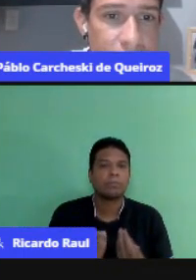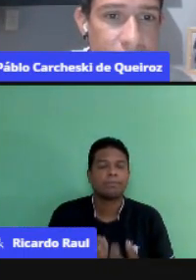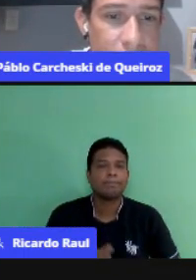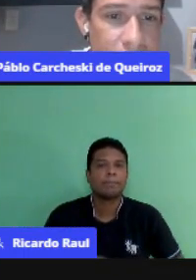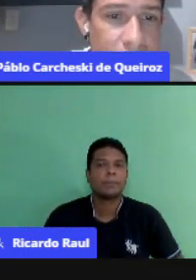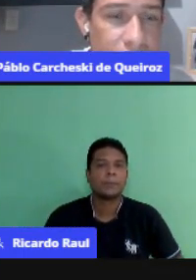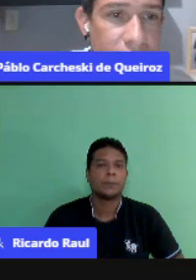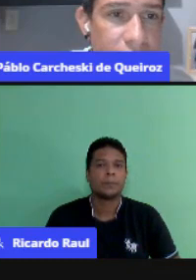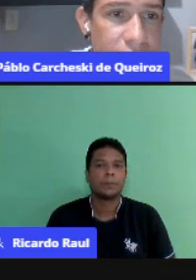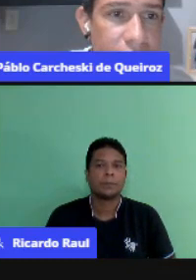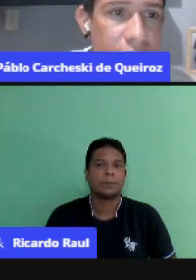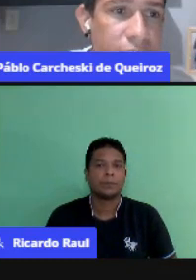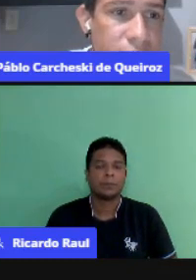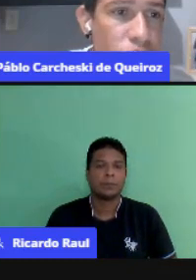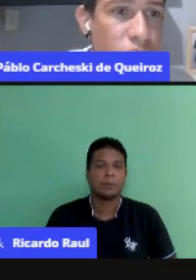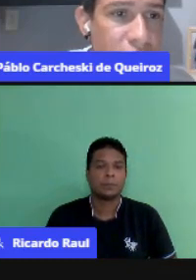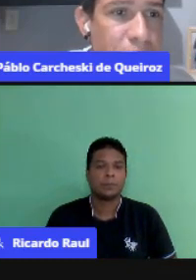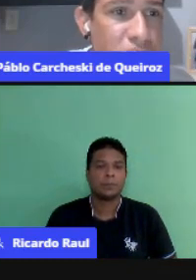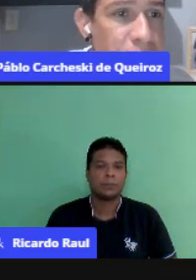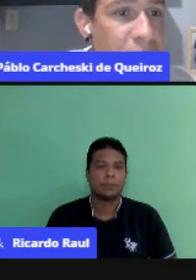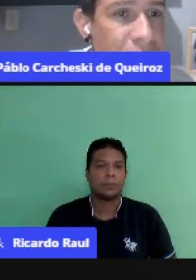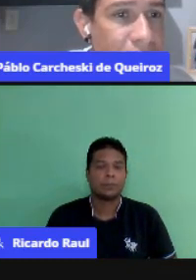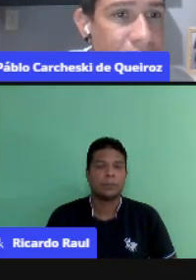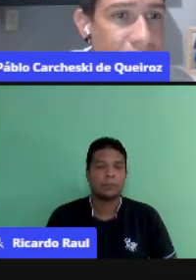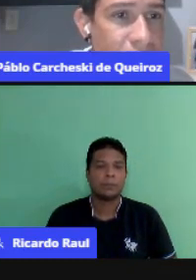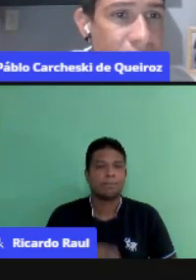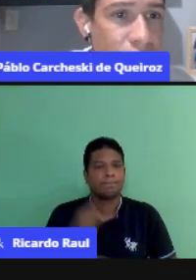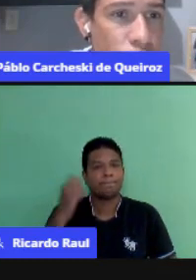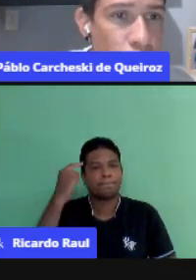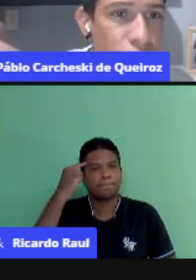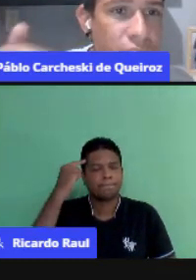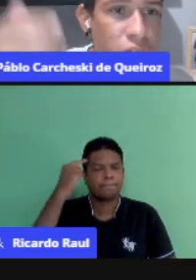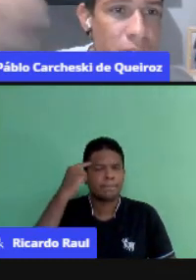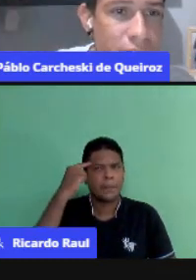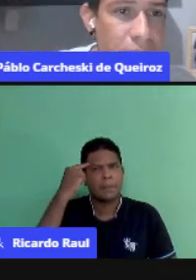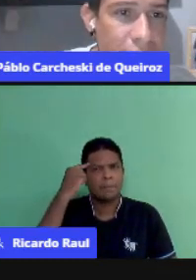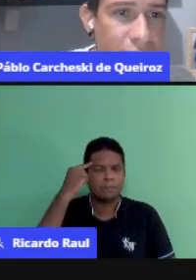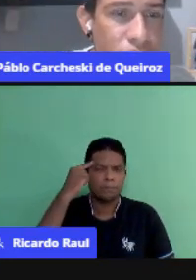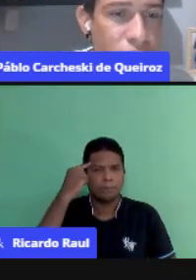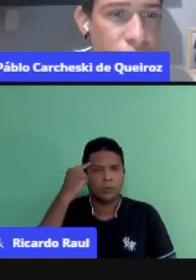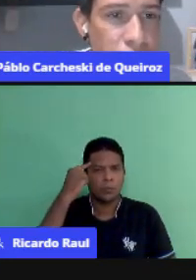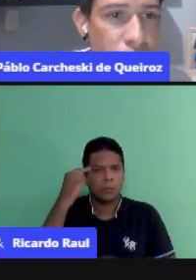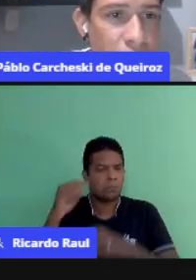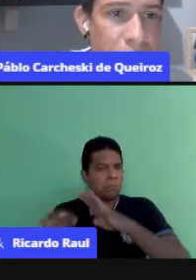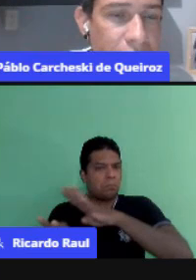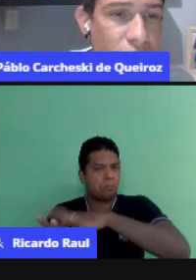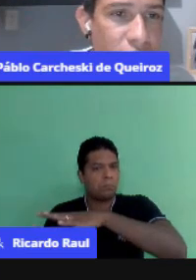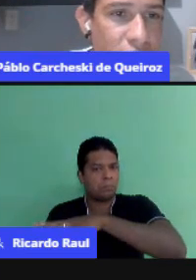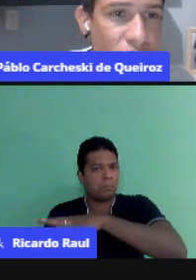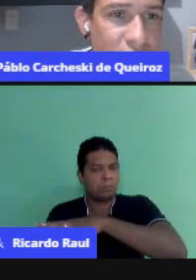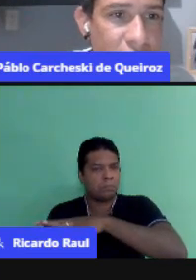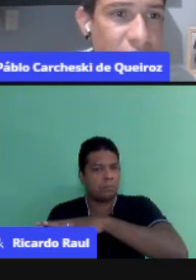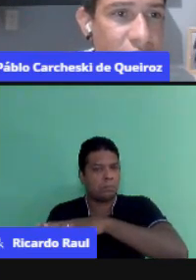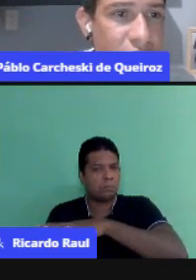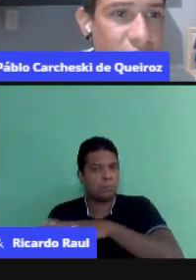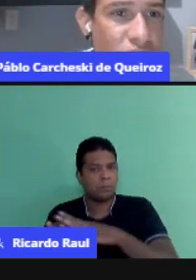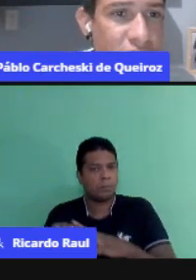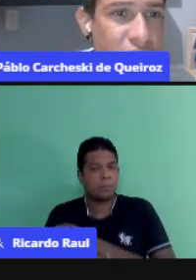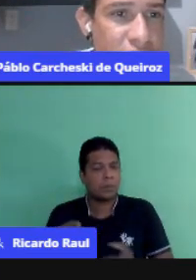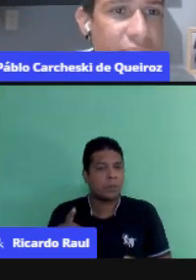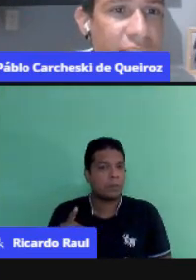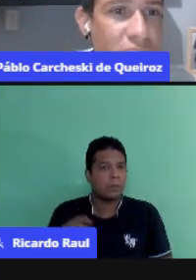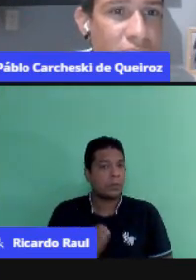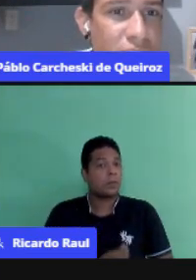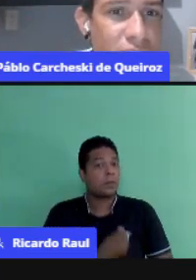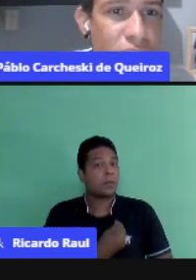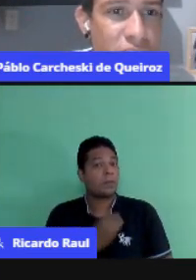Então, são coisas para a gente pensar, né? Então, no modelo matemático, isso funciona bem. Agora, e na